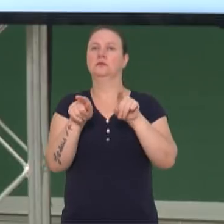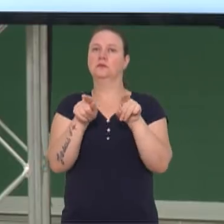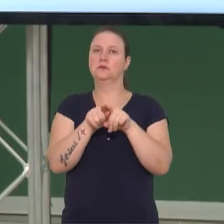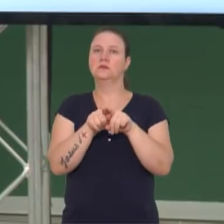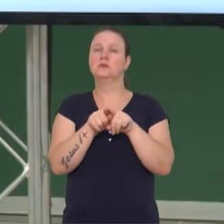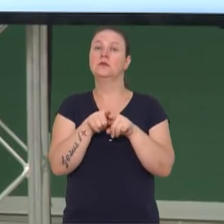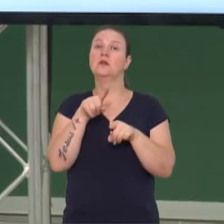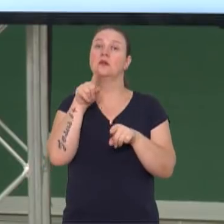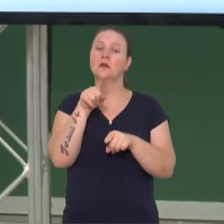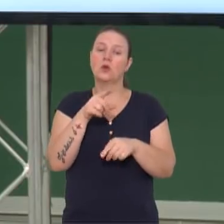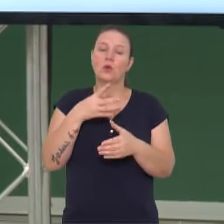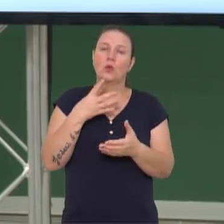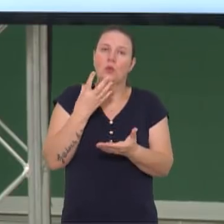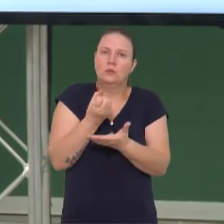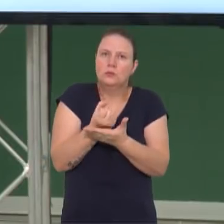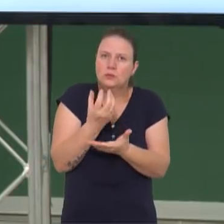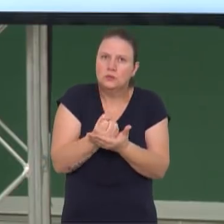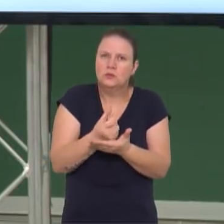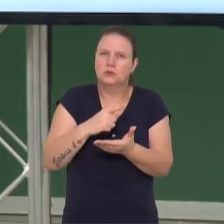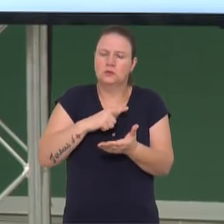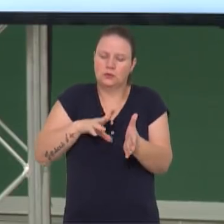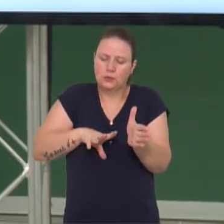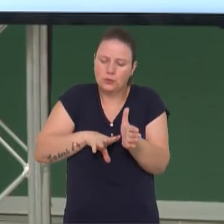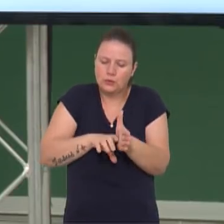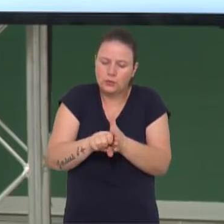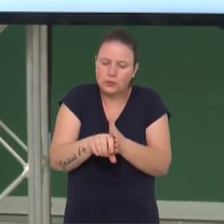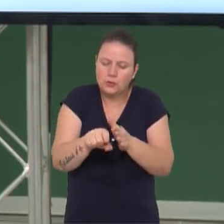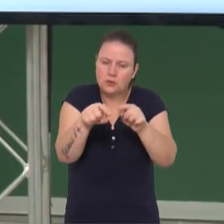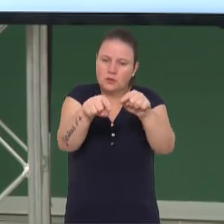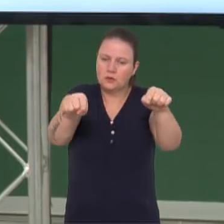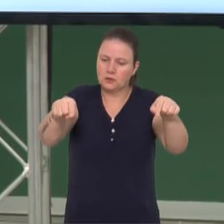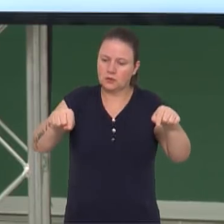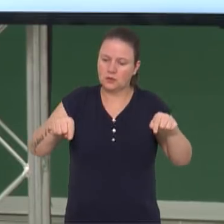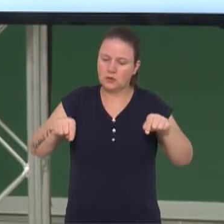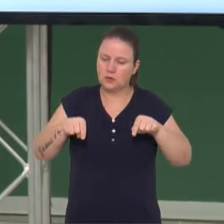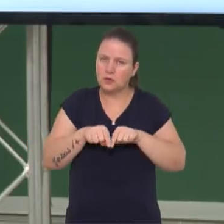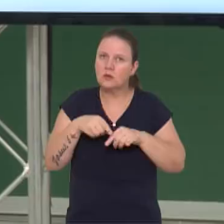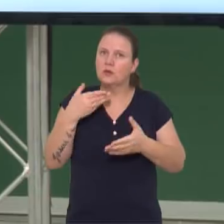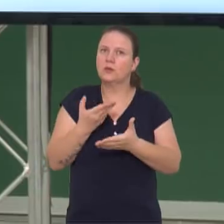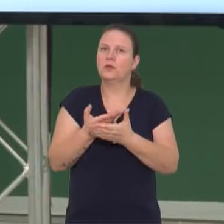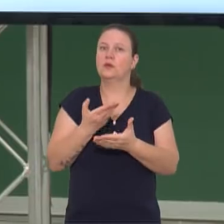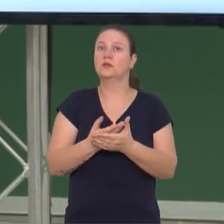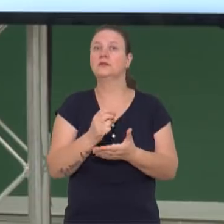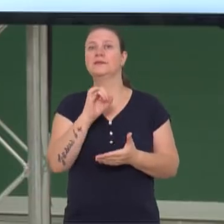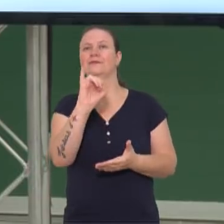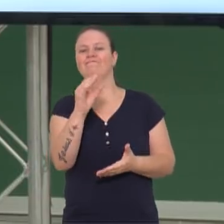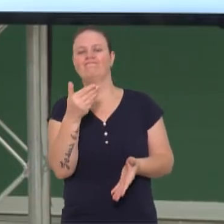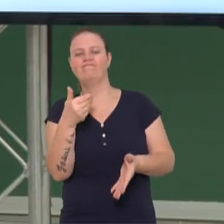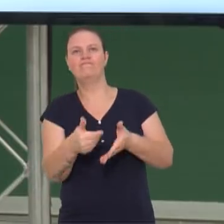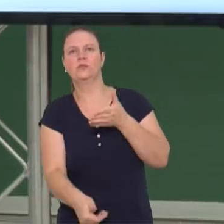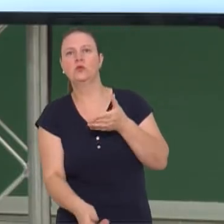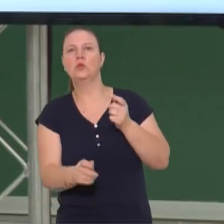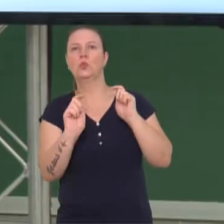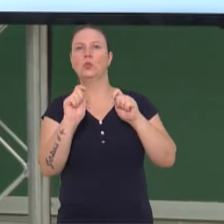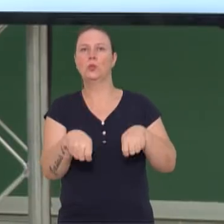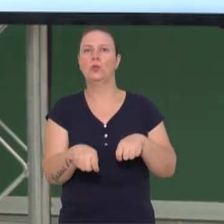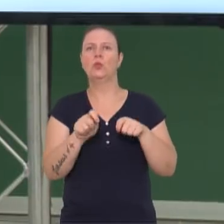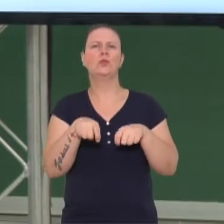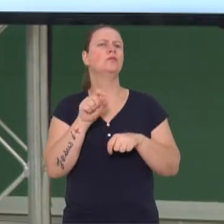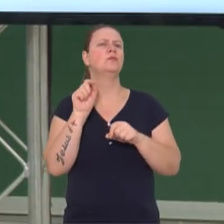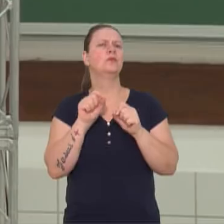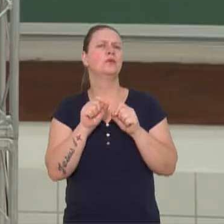lá no aplicativo tem a opção do Classroom. Então, se vocês perderem alguma coisa nesses slides aqui, é só fazer o